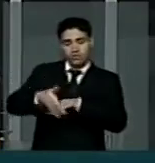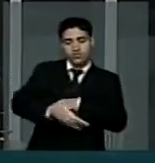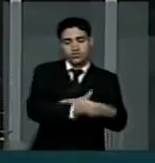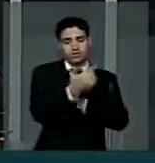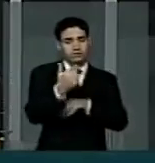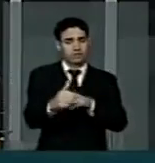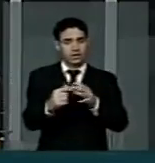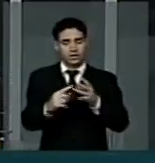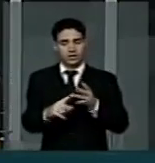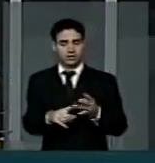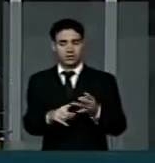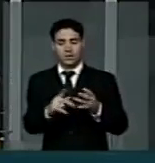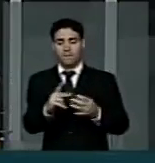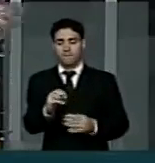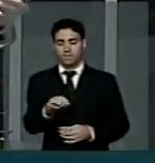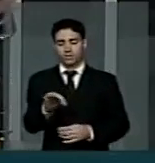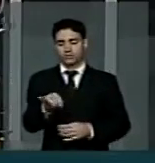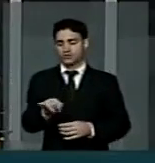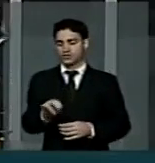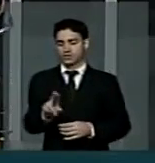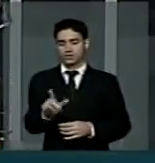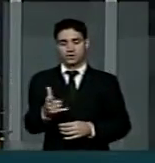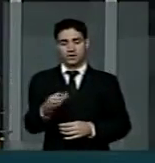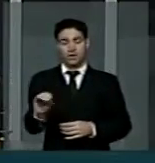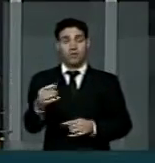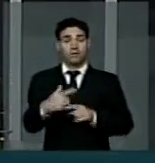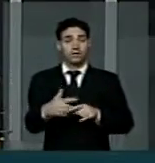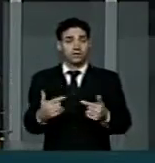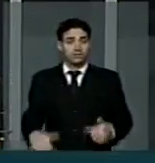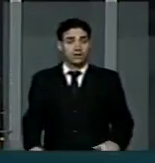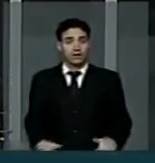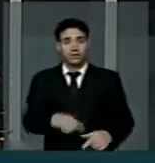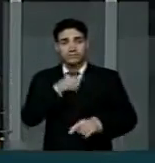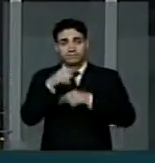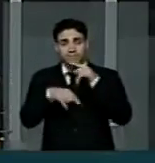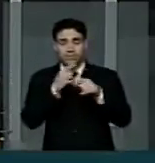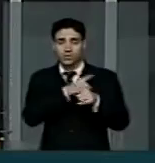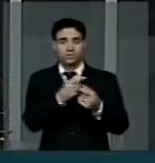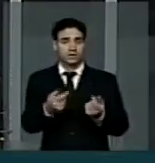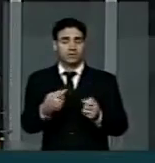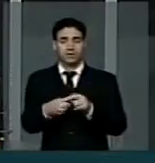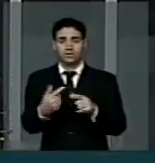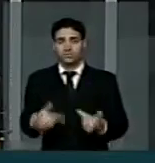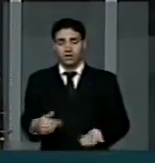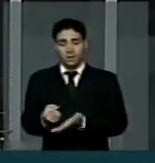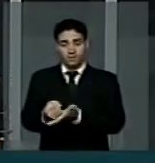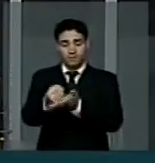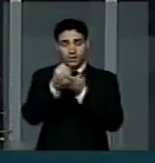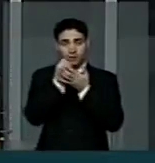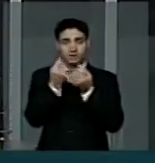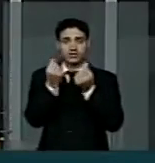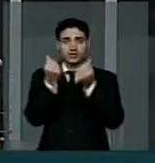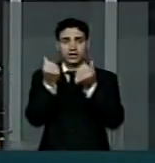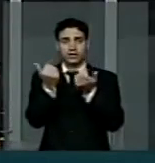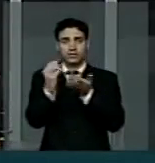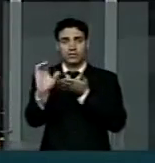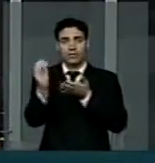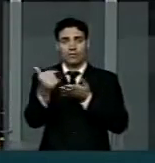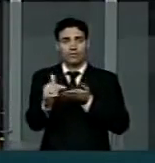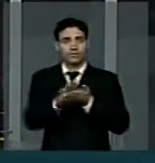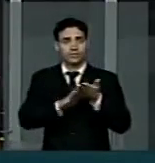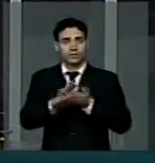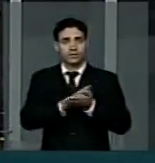nem pontilhão tem, porque ele não tem condições de fazer, porque ele não tem suporte financeiro para isso. Quem tem que